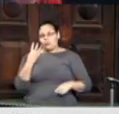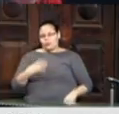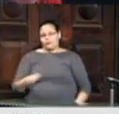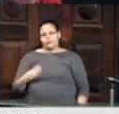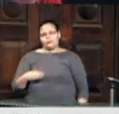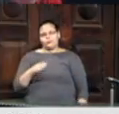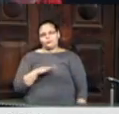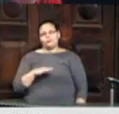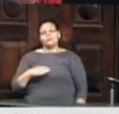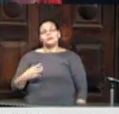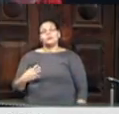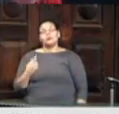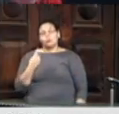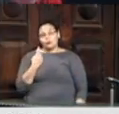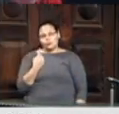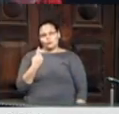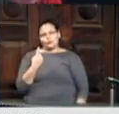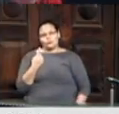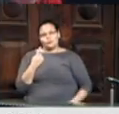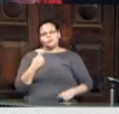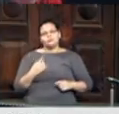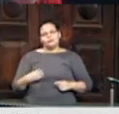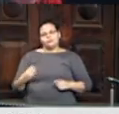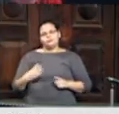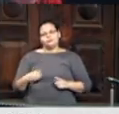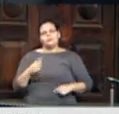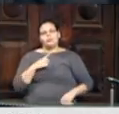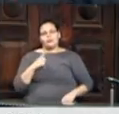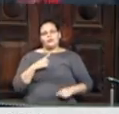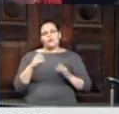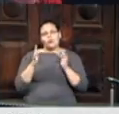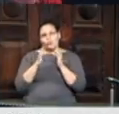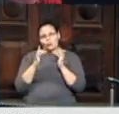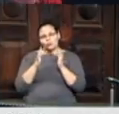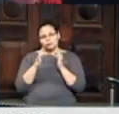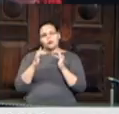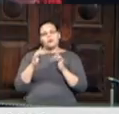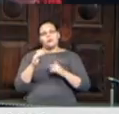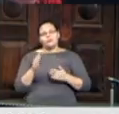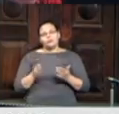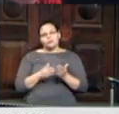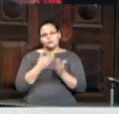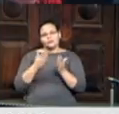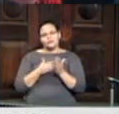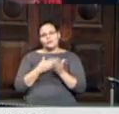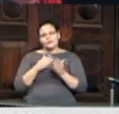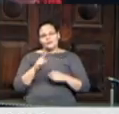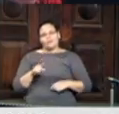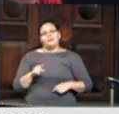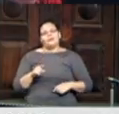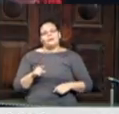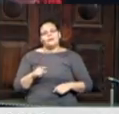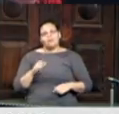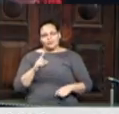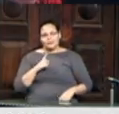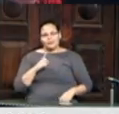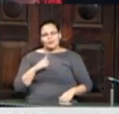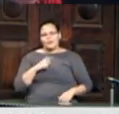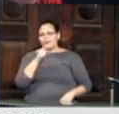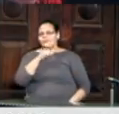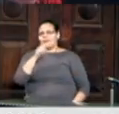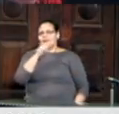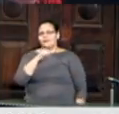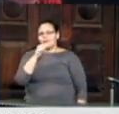filhos, uma delas teve contato com o livro, já que foi o temporão, eu já estava mais